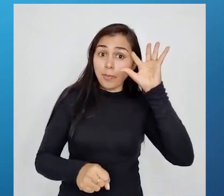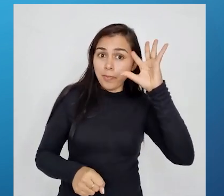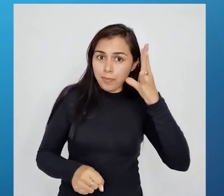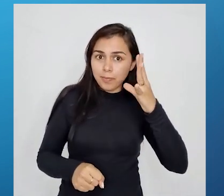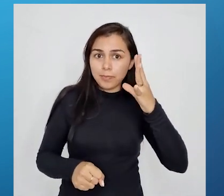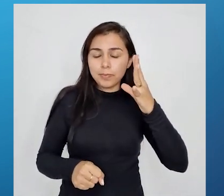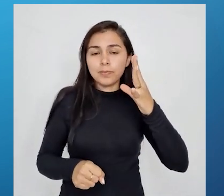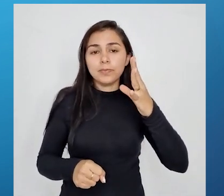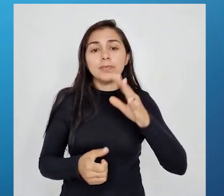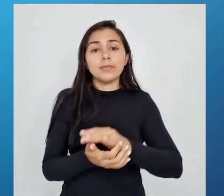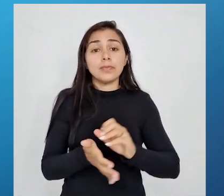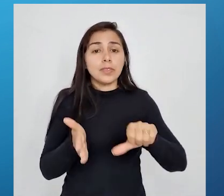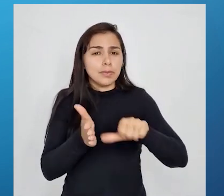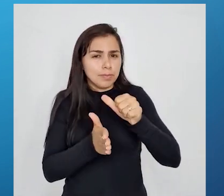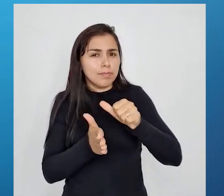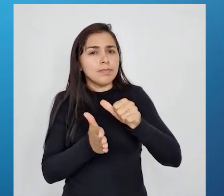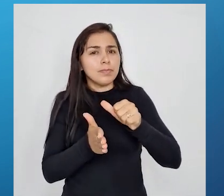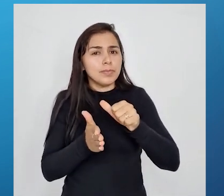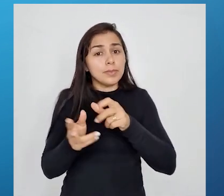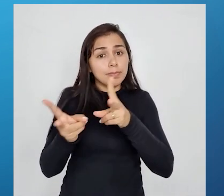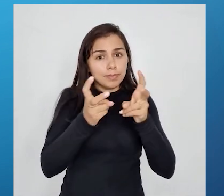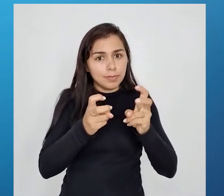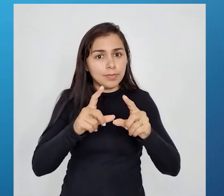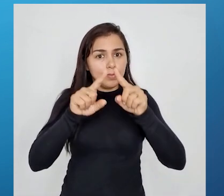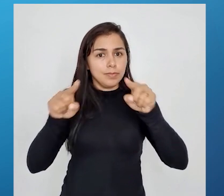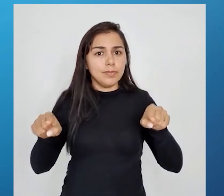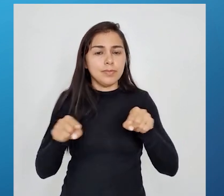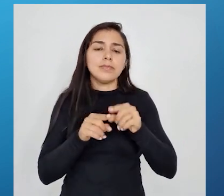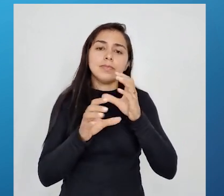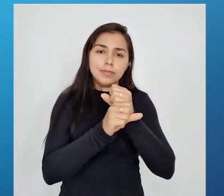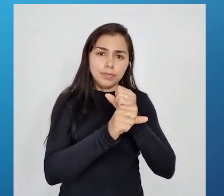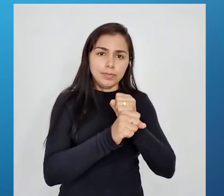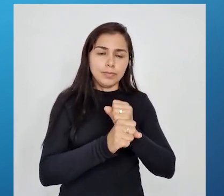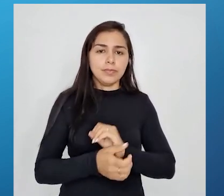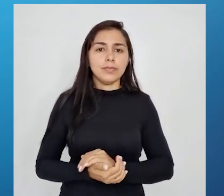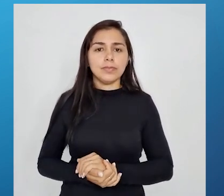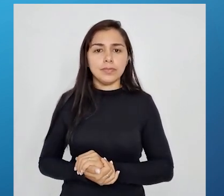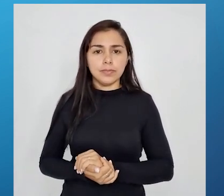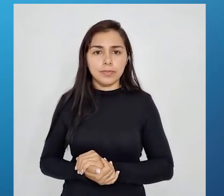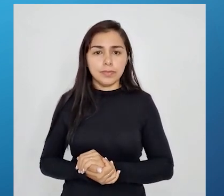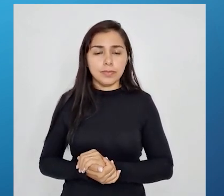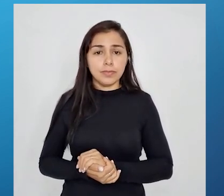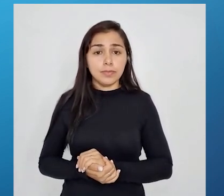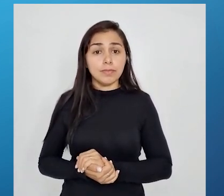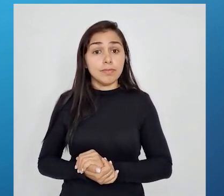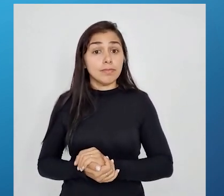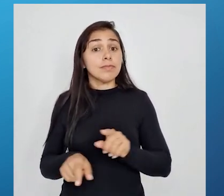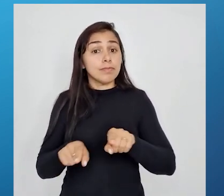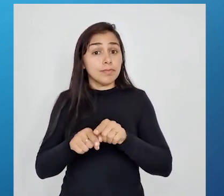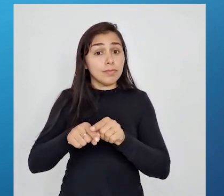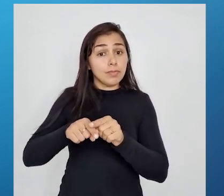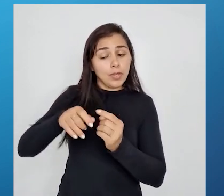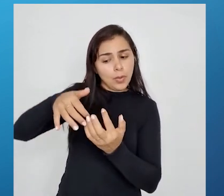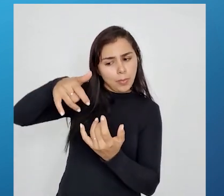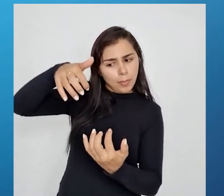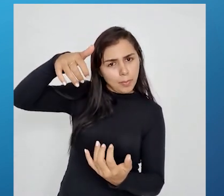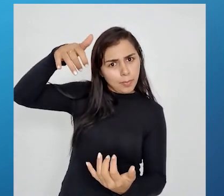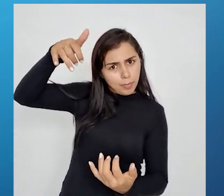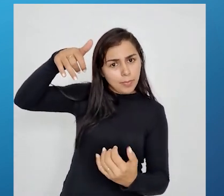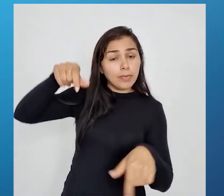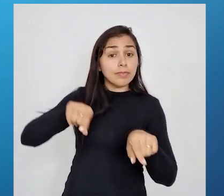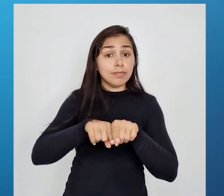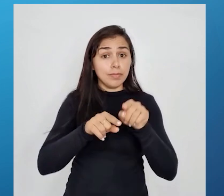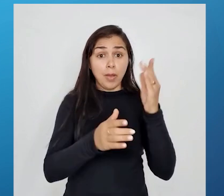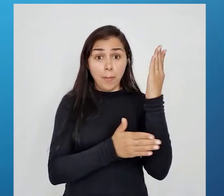os primeiros indícios de rudimentos da trigonometria. O papiro de Hind e a tábua